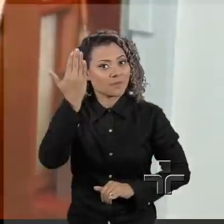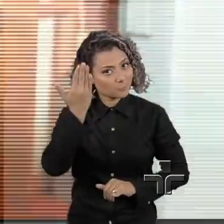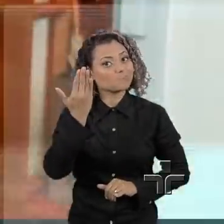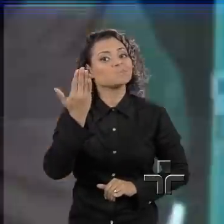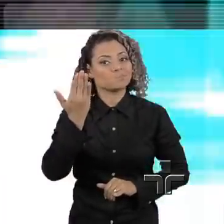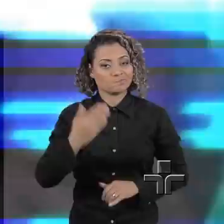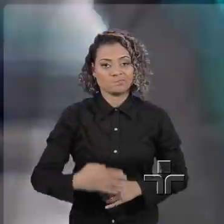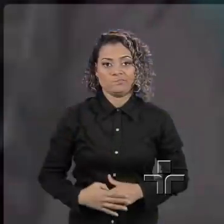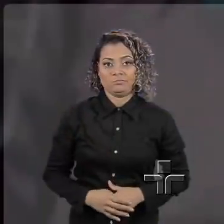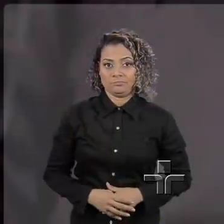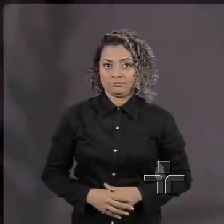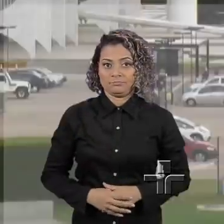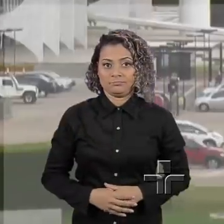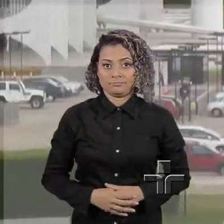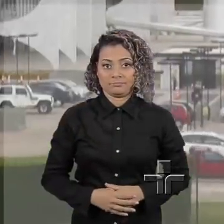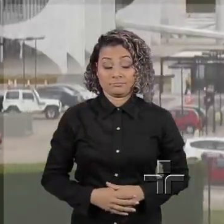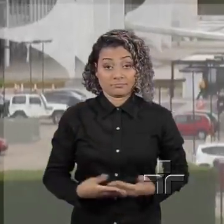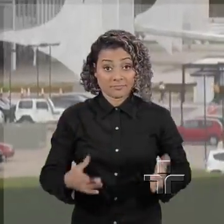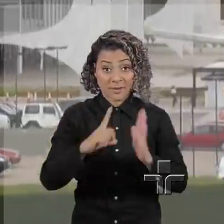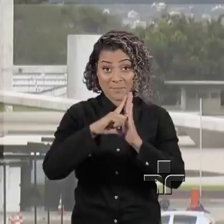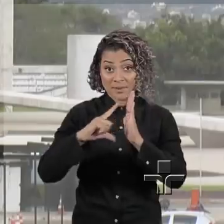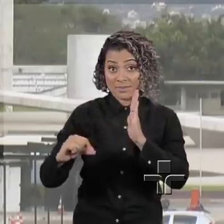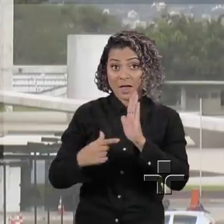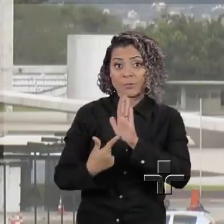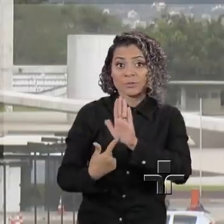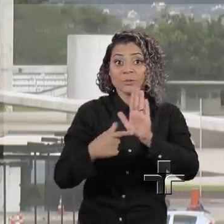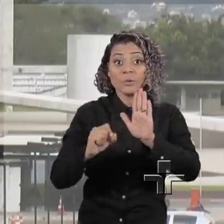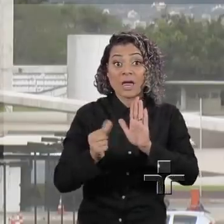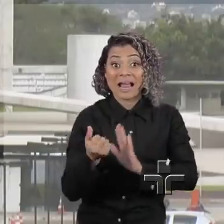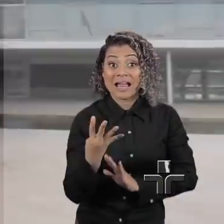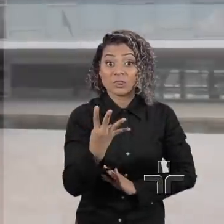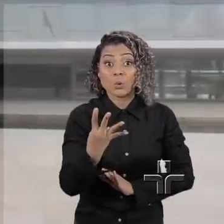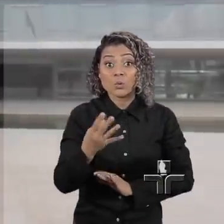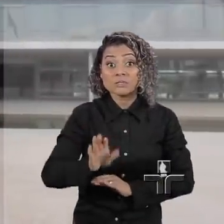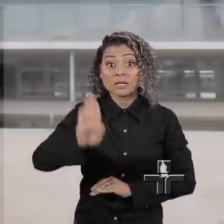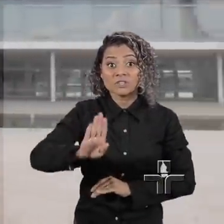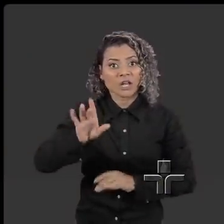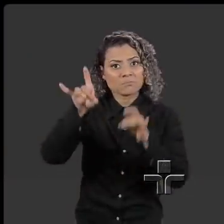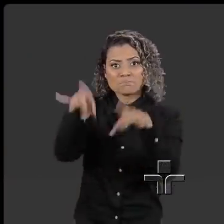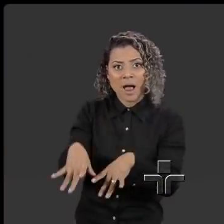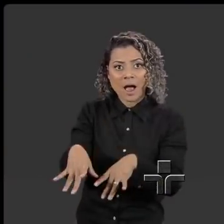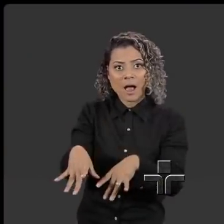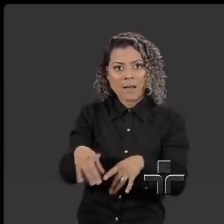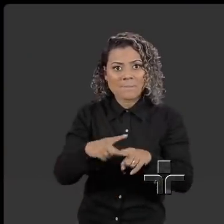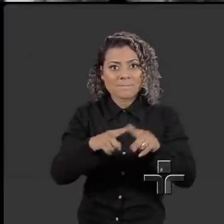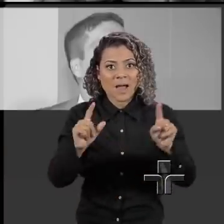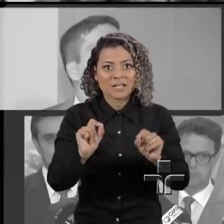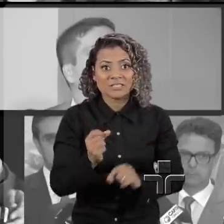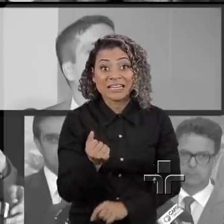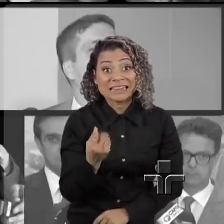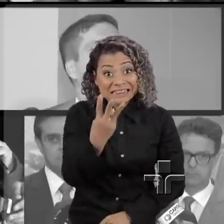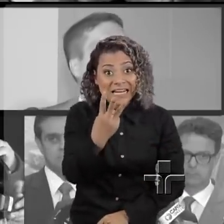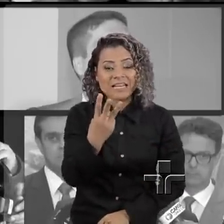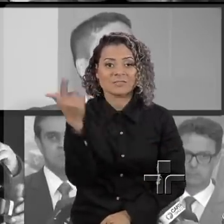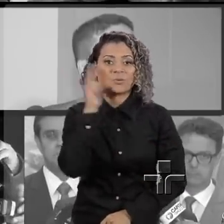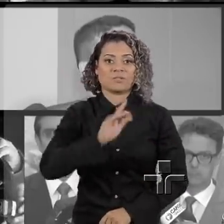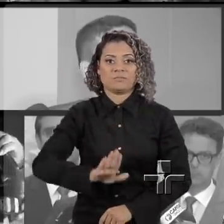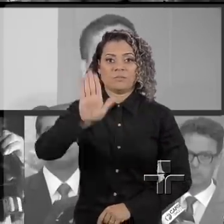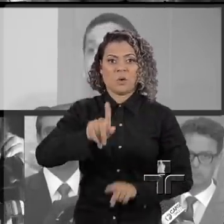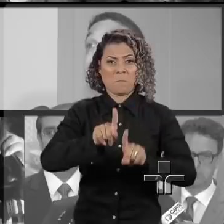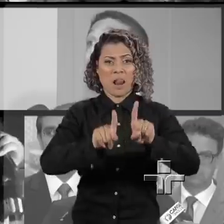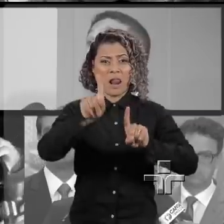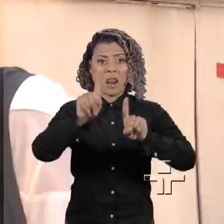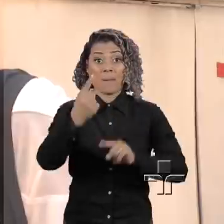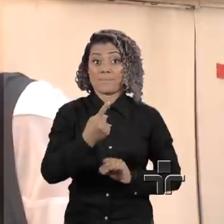falsas. Para o Planalto, 14 candidatos largaram. Mas só 13 disputaram o